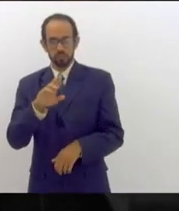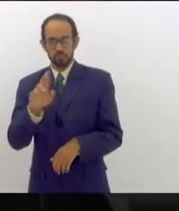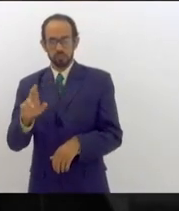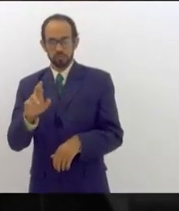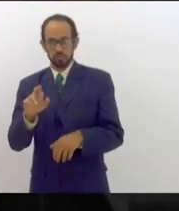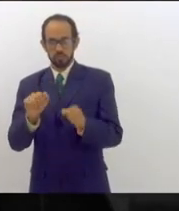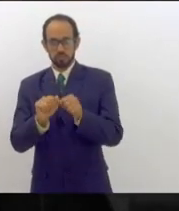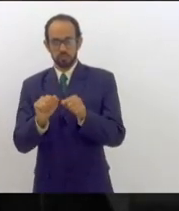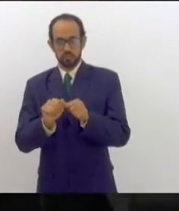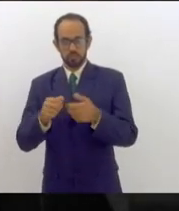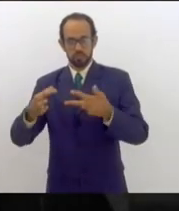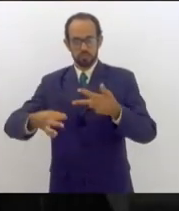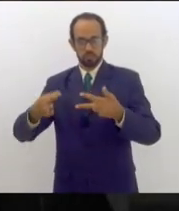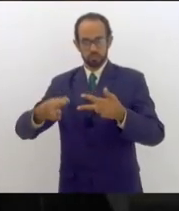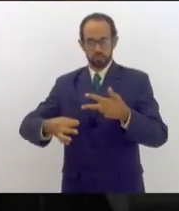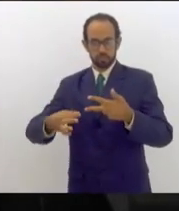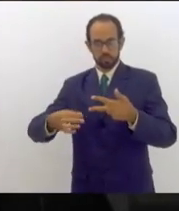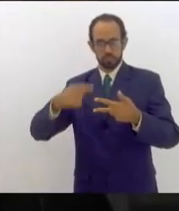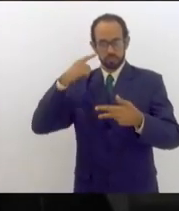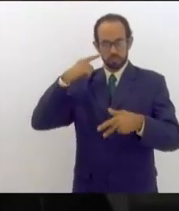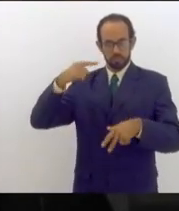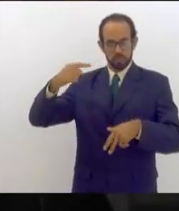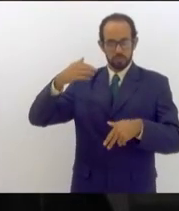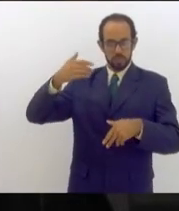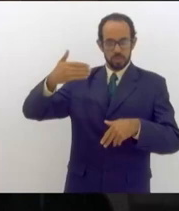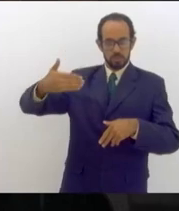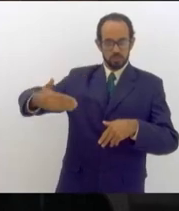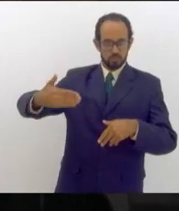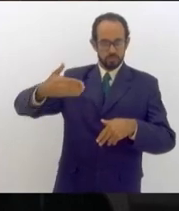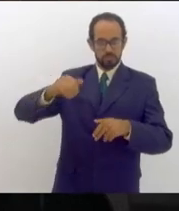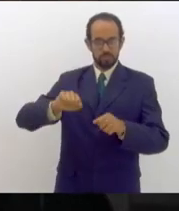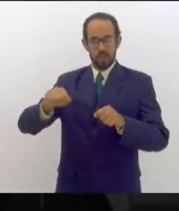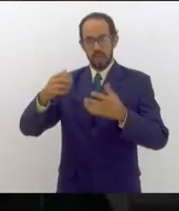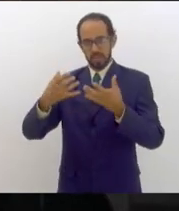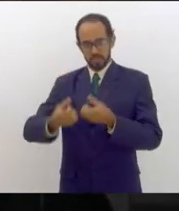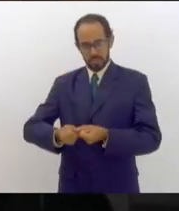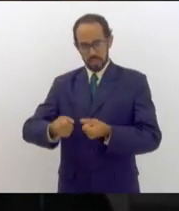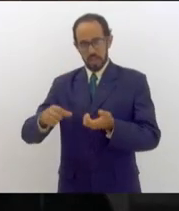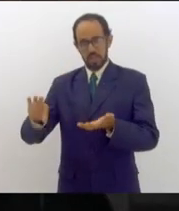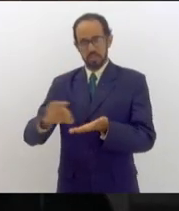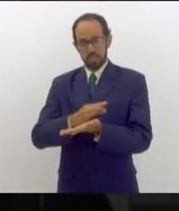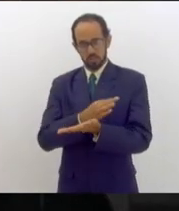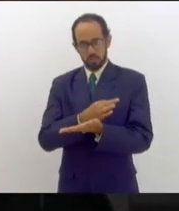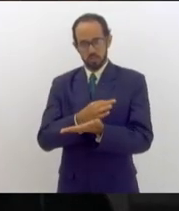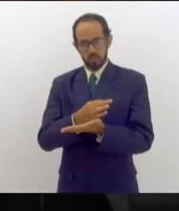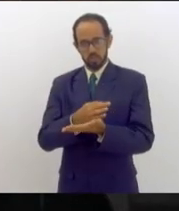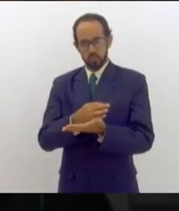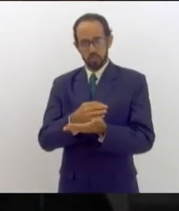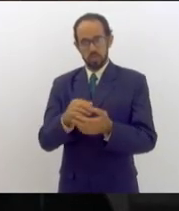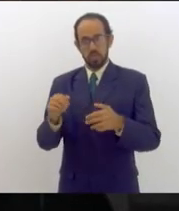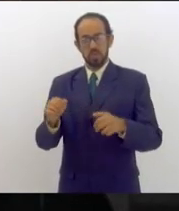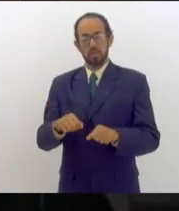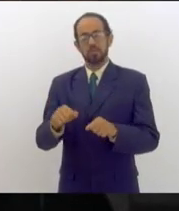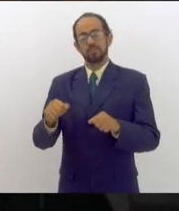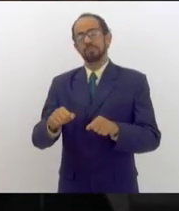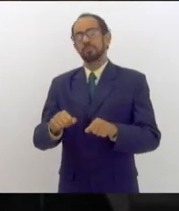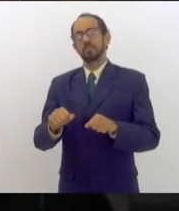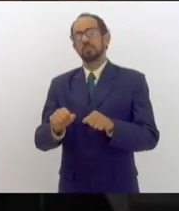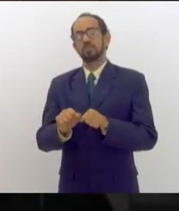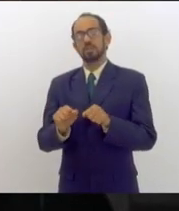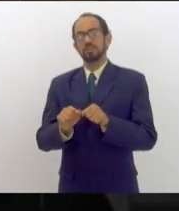o poder judiciário nos últimos semanas para homologar esse acordo ameaçando a interrupção do serviço